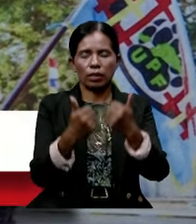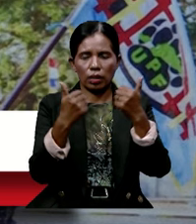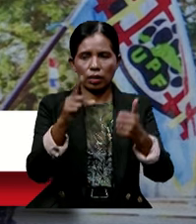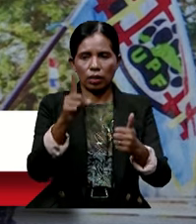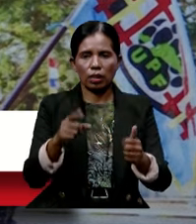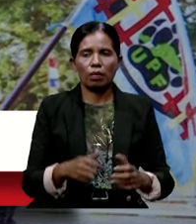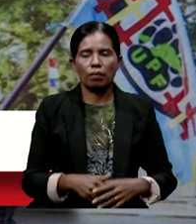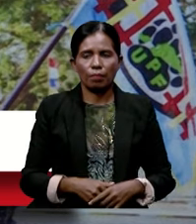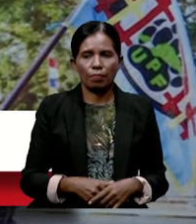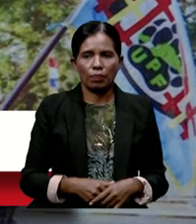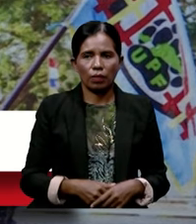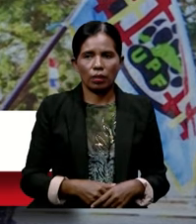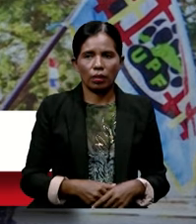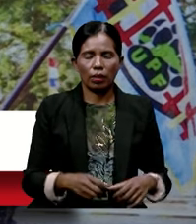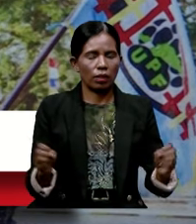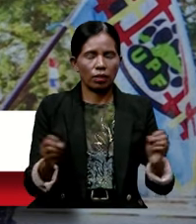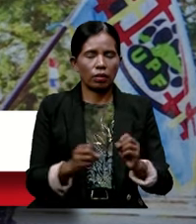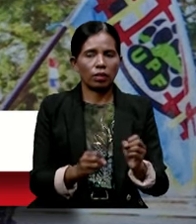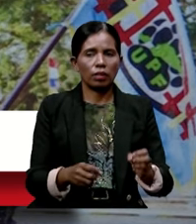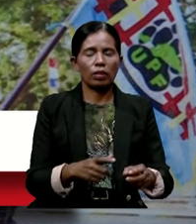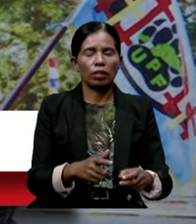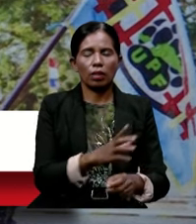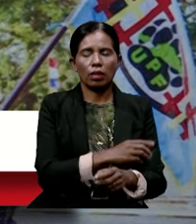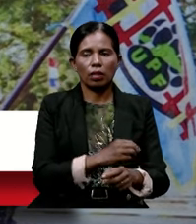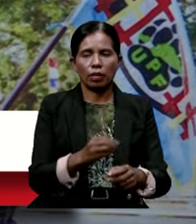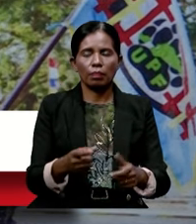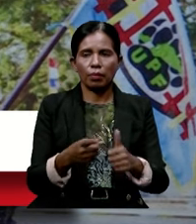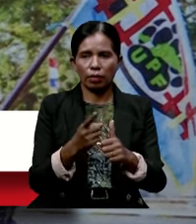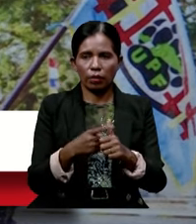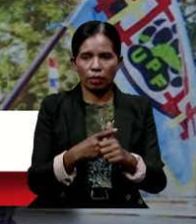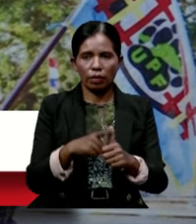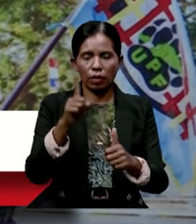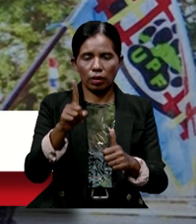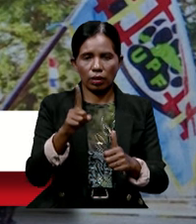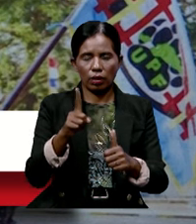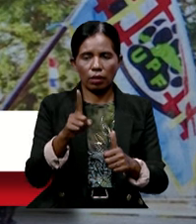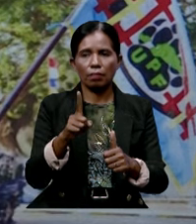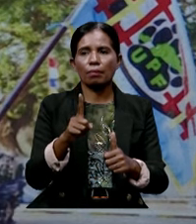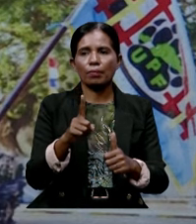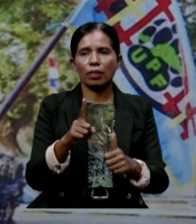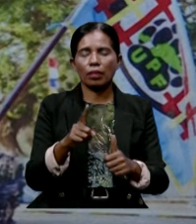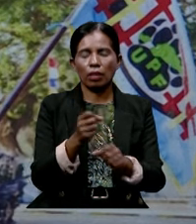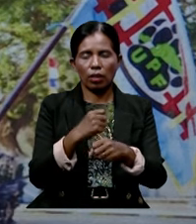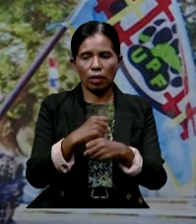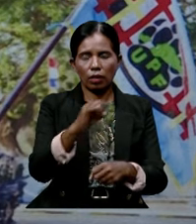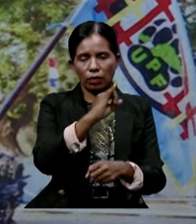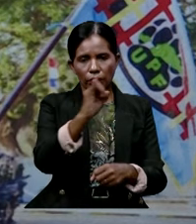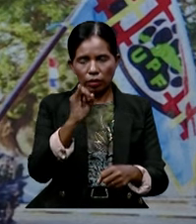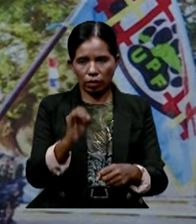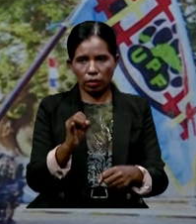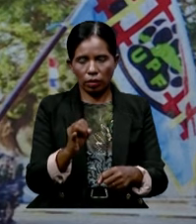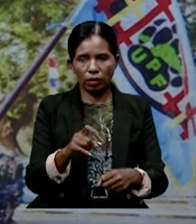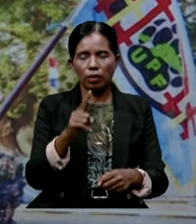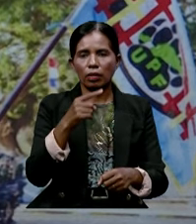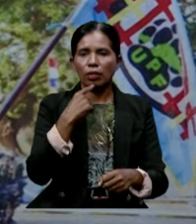asa ori maloruma la ia. Primeiro makane ida lava ia investigação ne boa